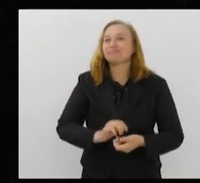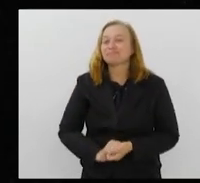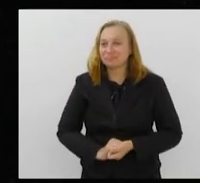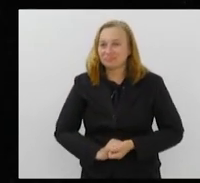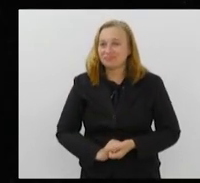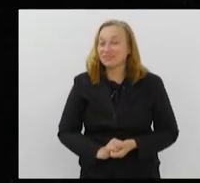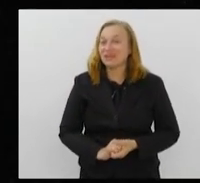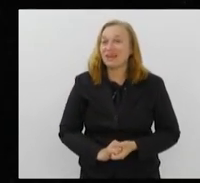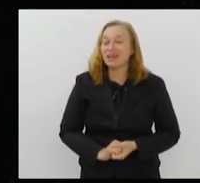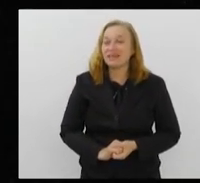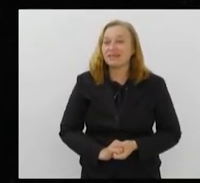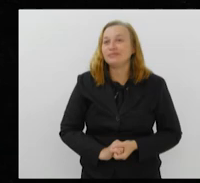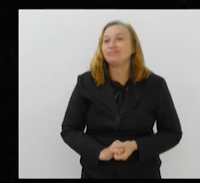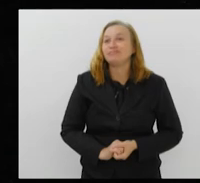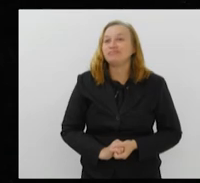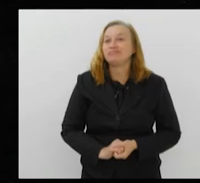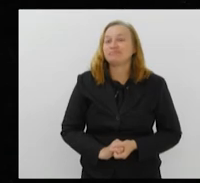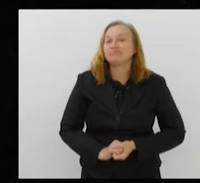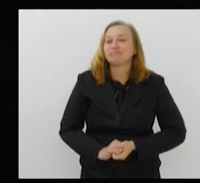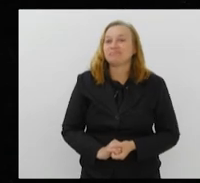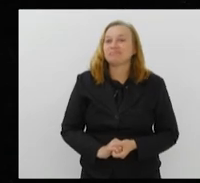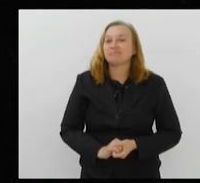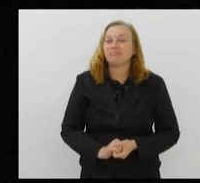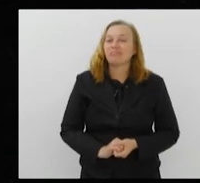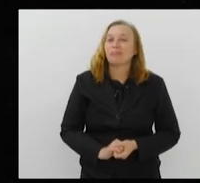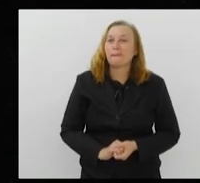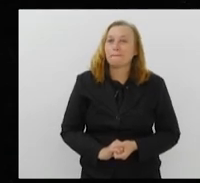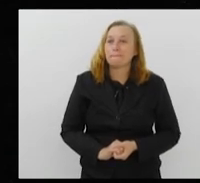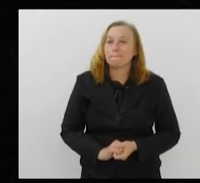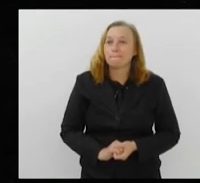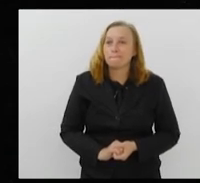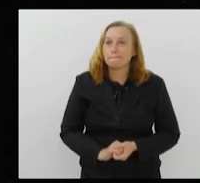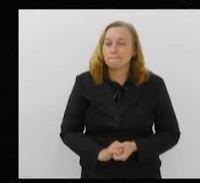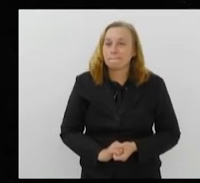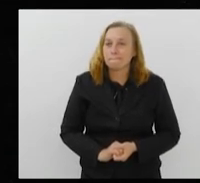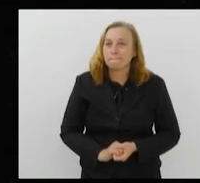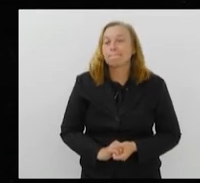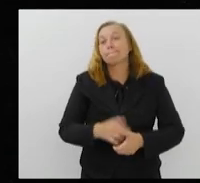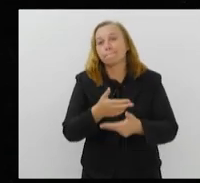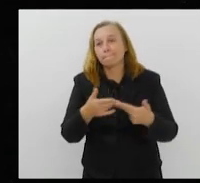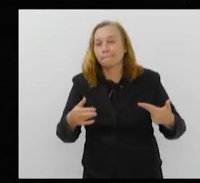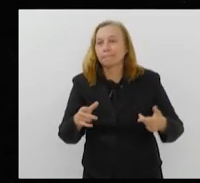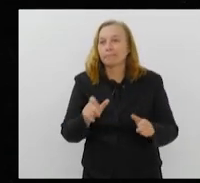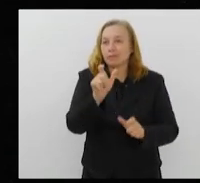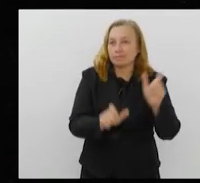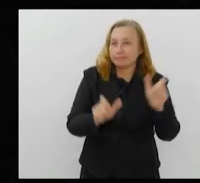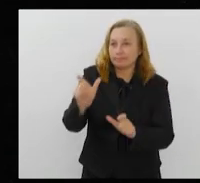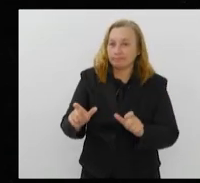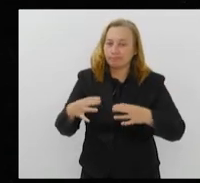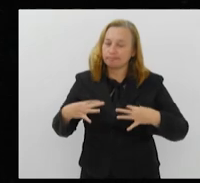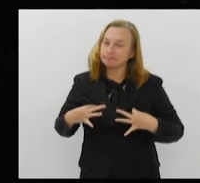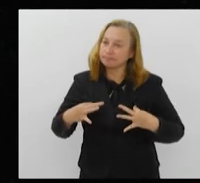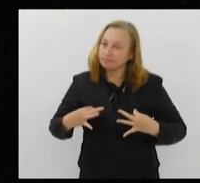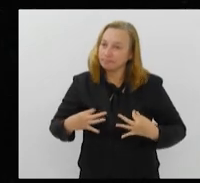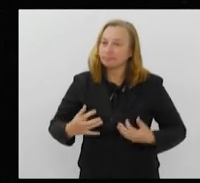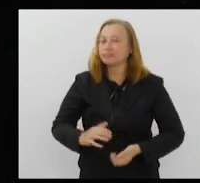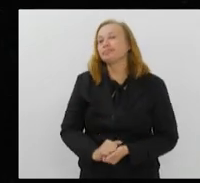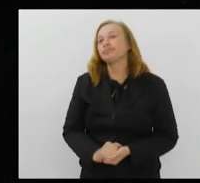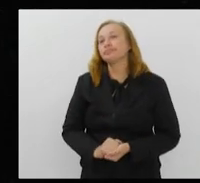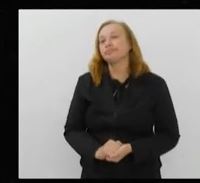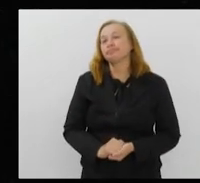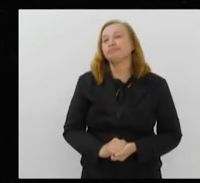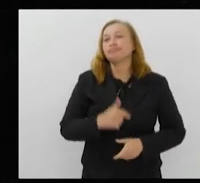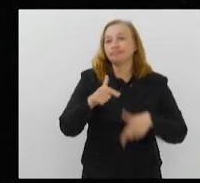tem, graças, existido bastante, né? Graças que muitas pessoas têm se colocado à disposição